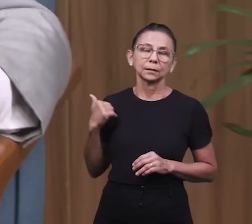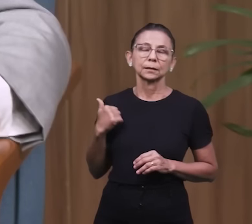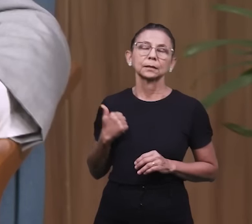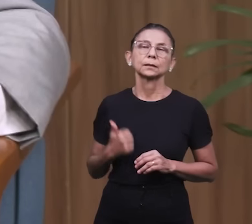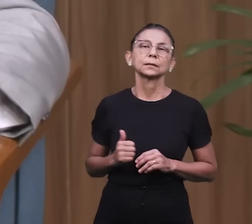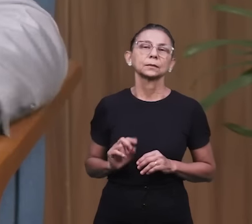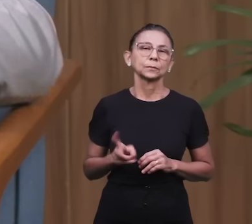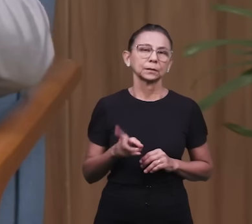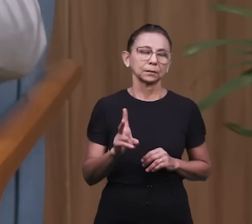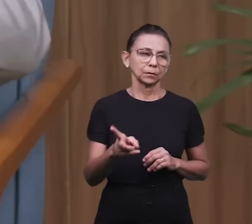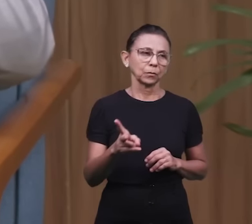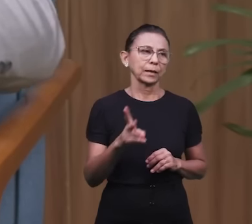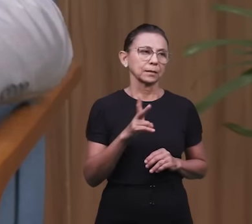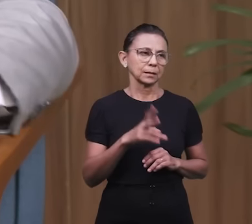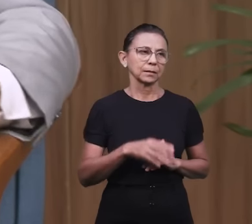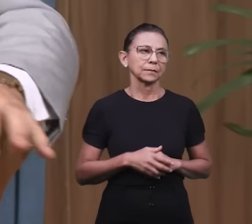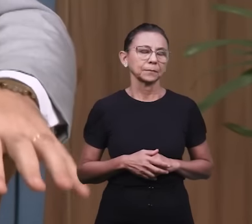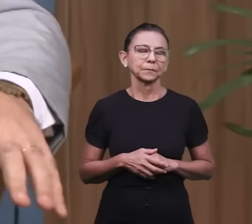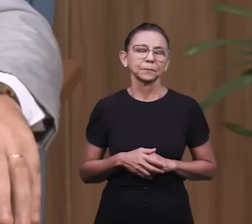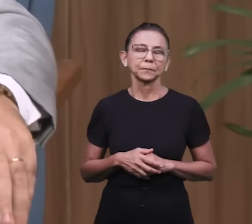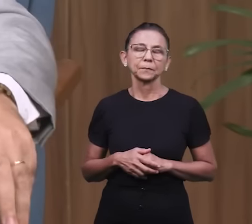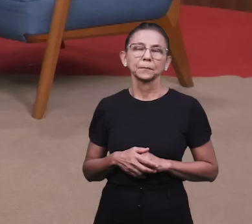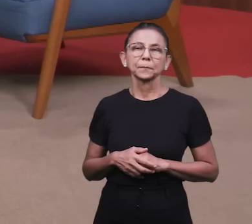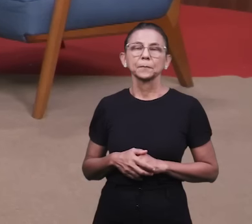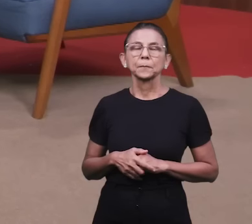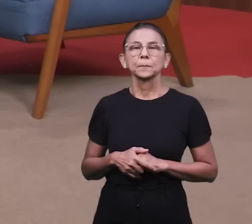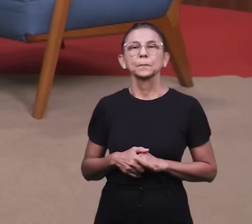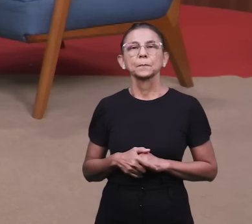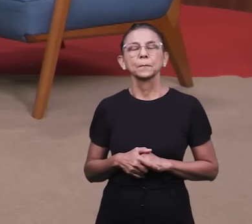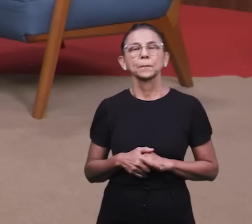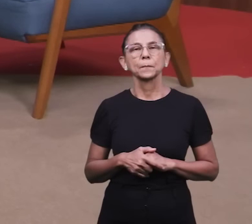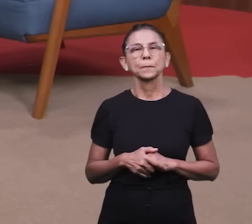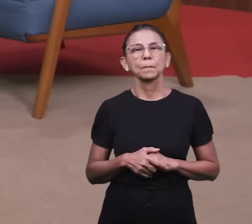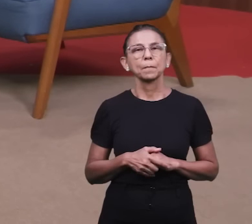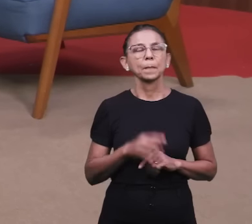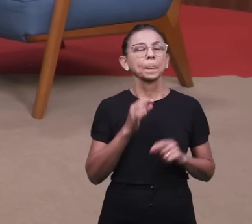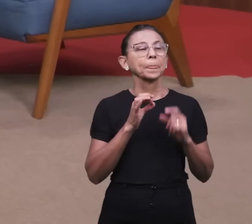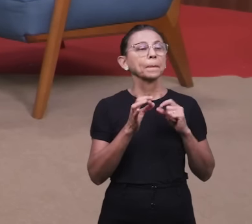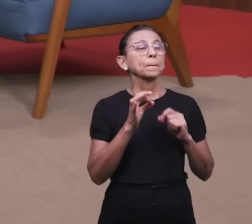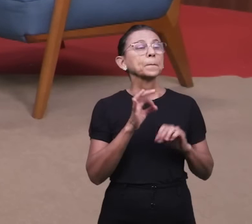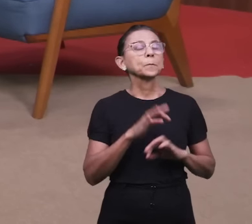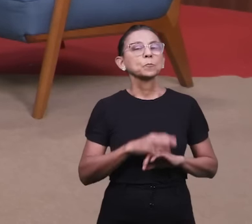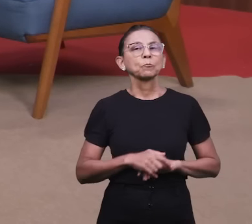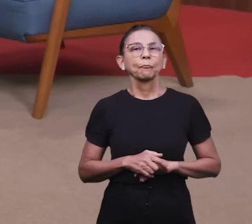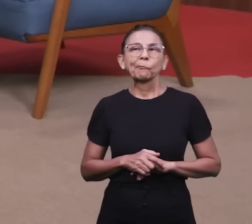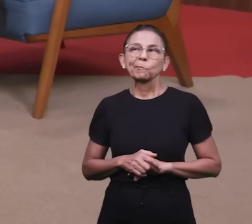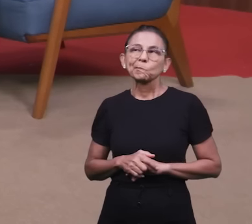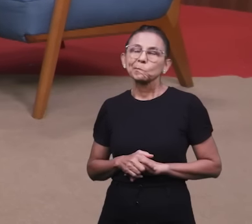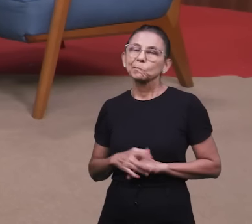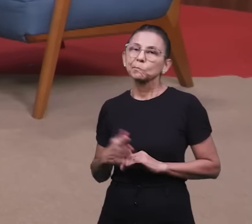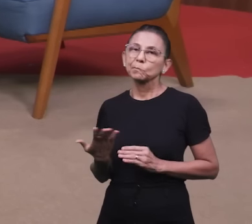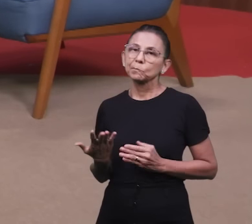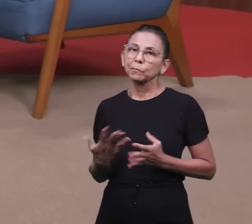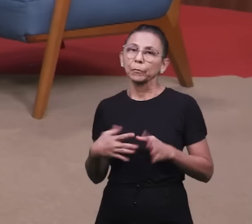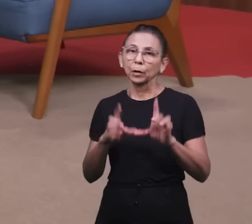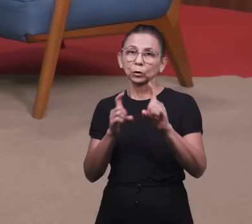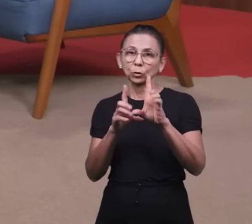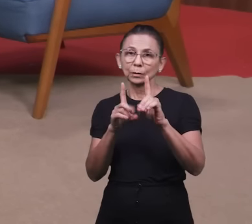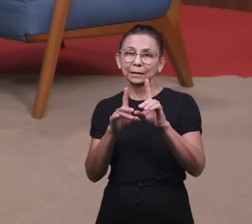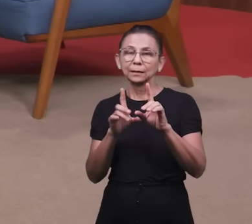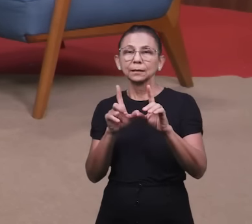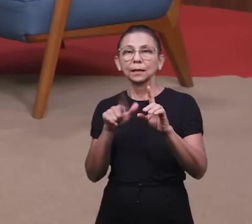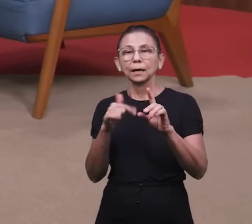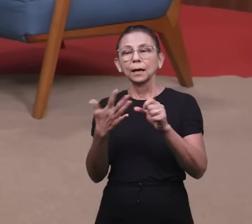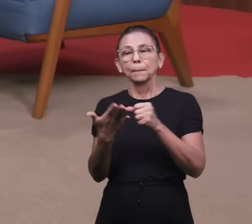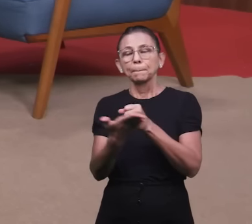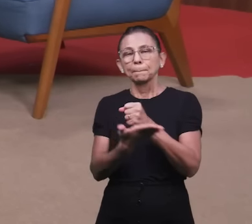visão ampliada disso que é que vocês podem abordar sobre isso vamos começar a doutrina é a base